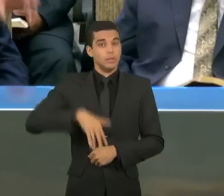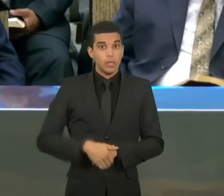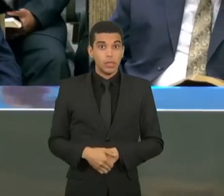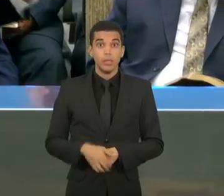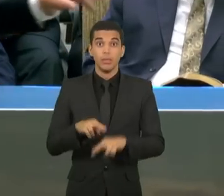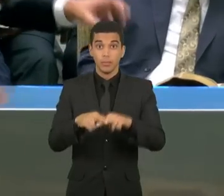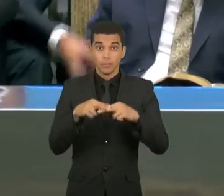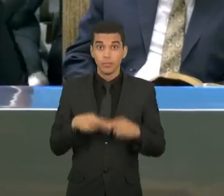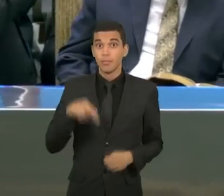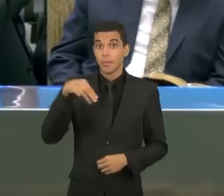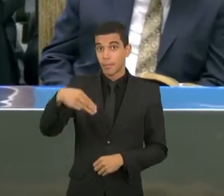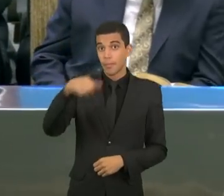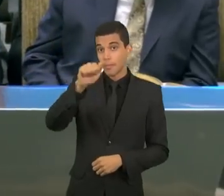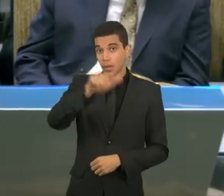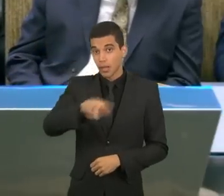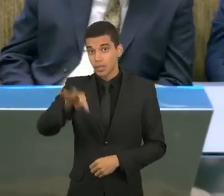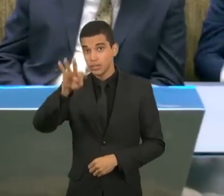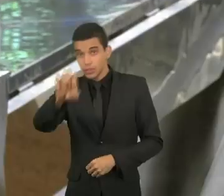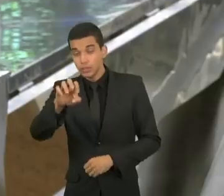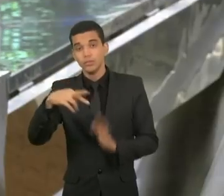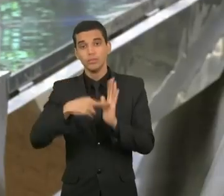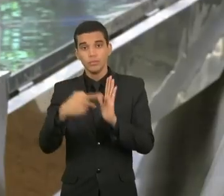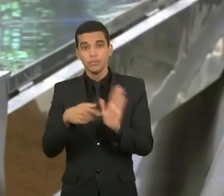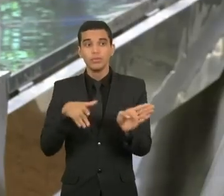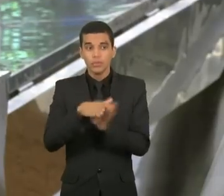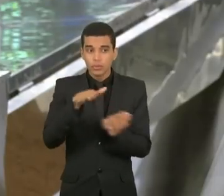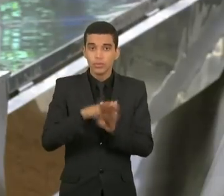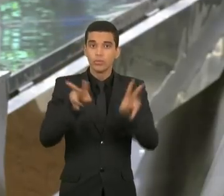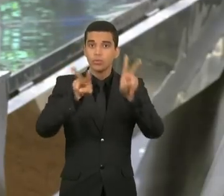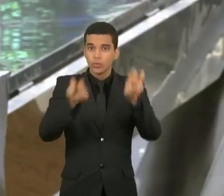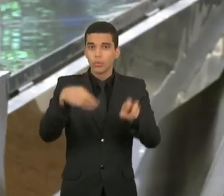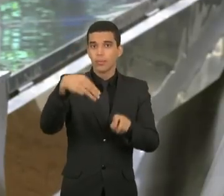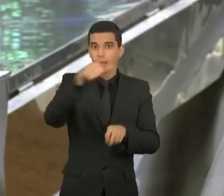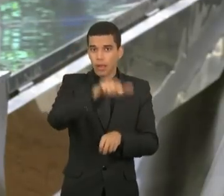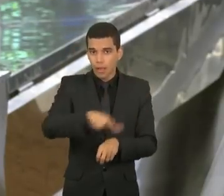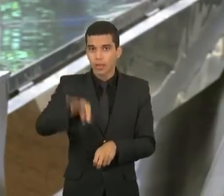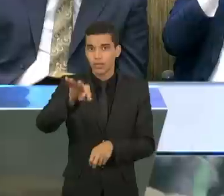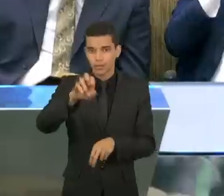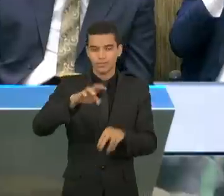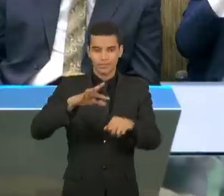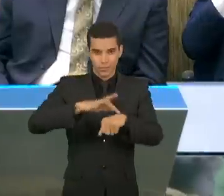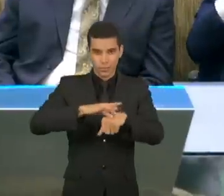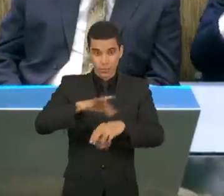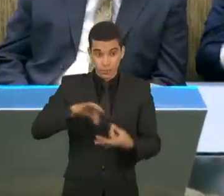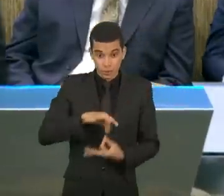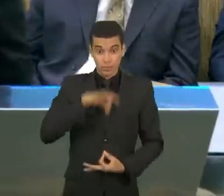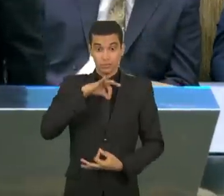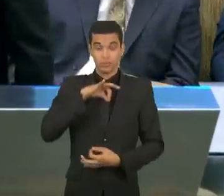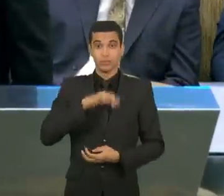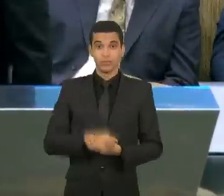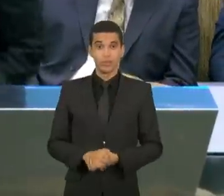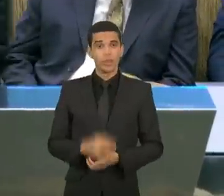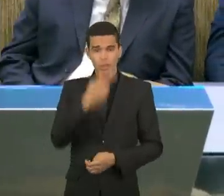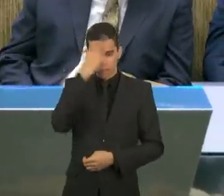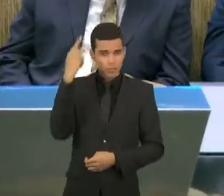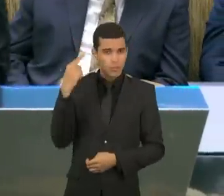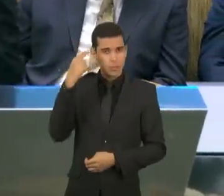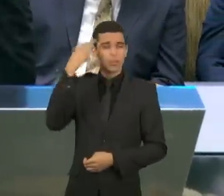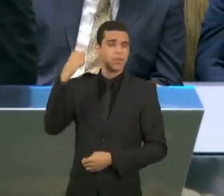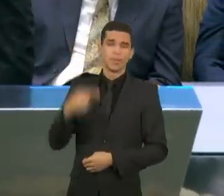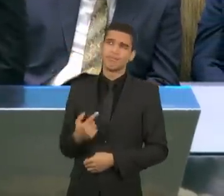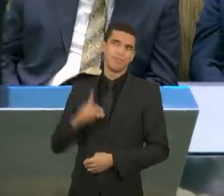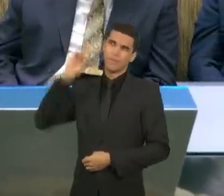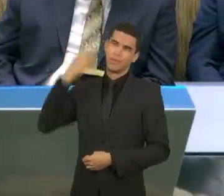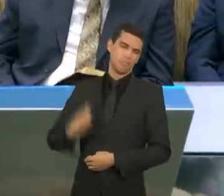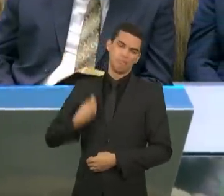que é Malaate. Por isso que é uma instrução sobre Malaate. E ele diz mais aqui: não há Deus, tem se